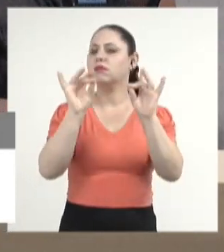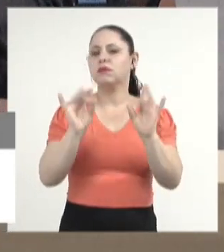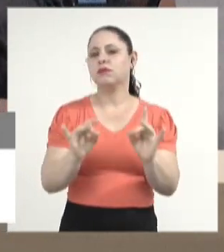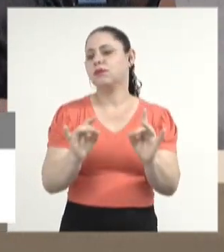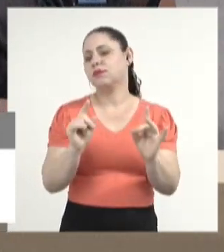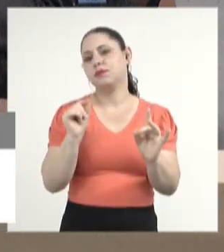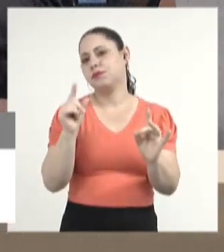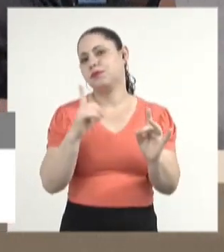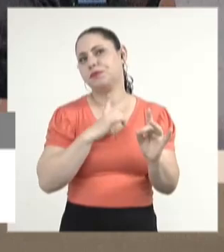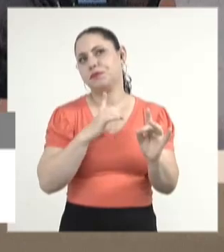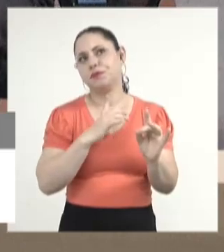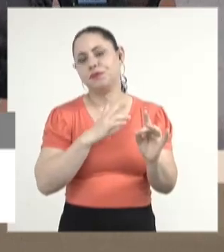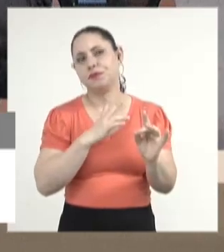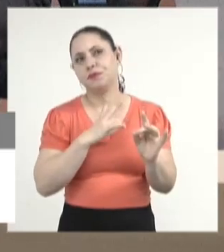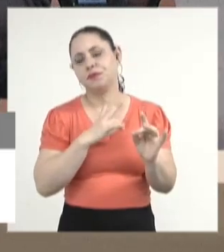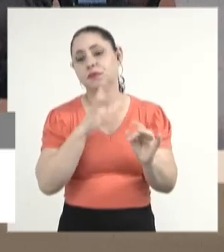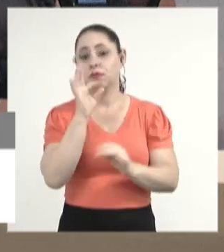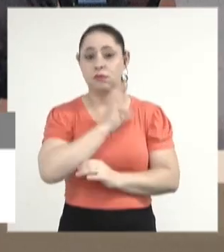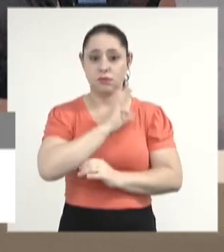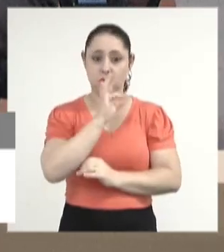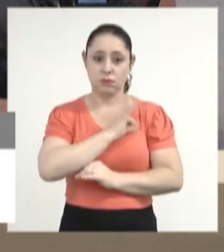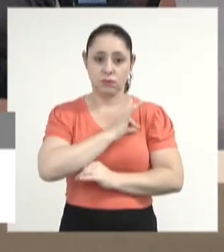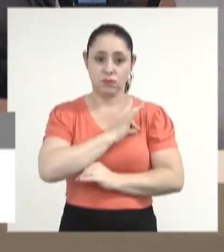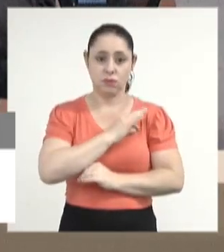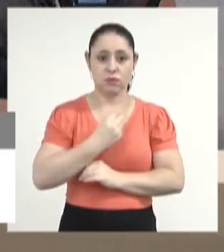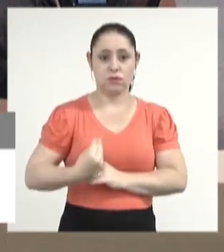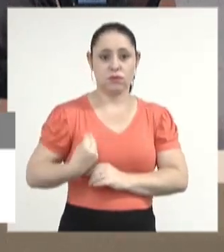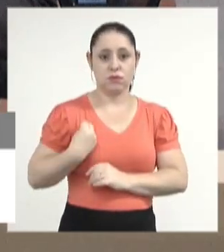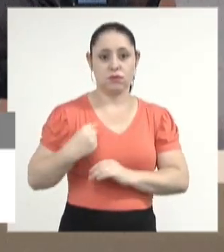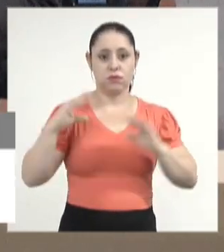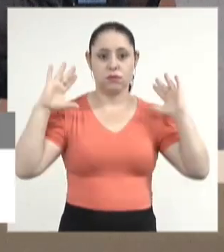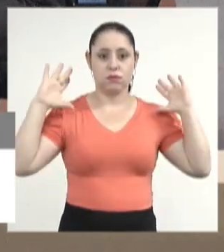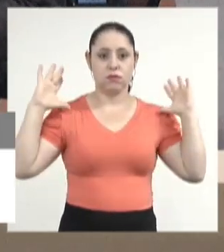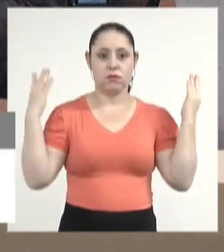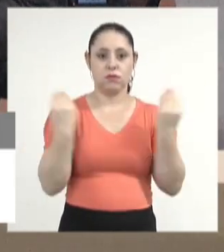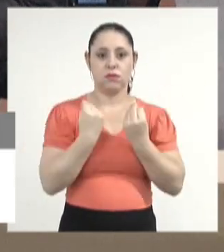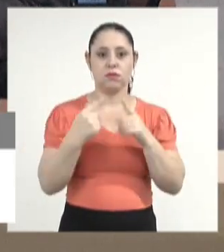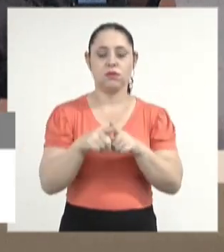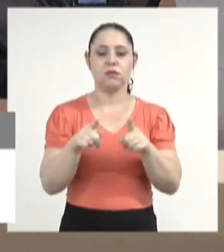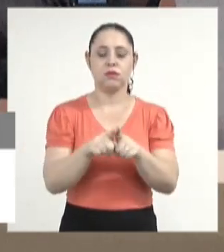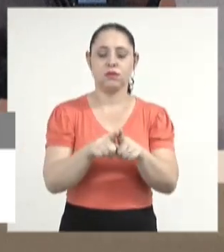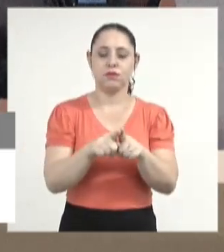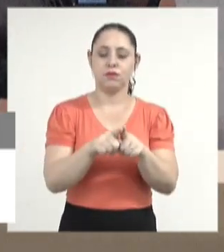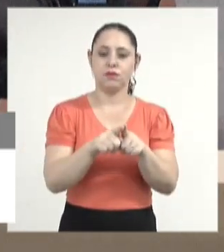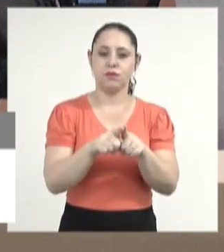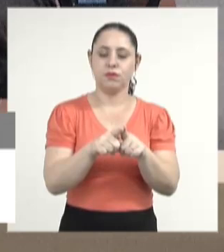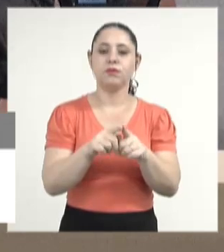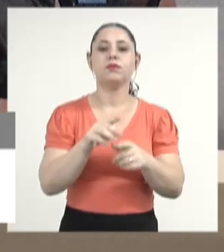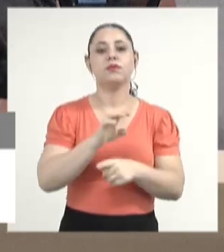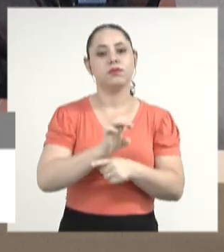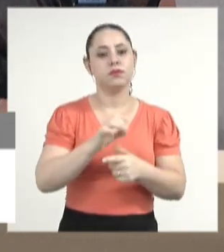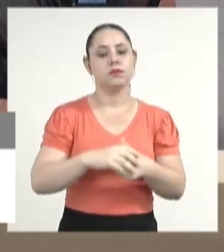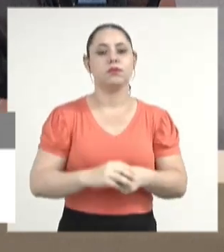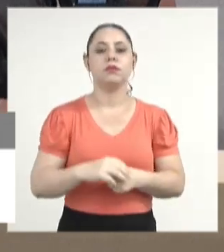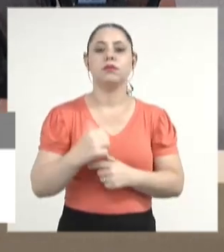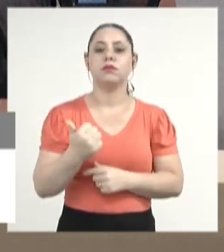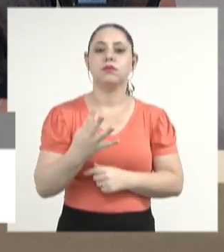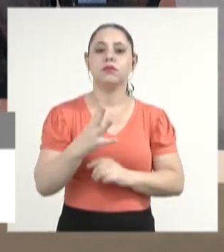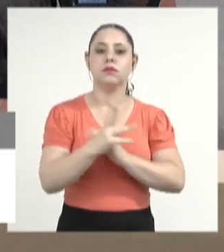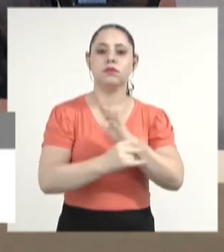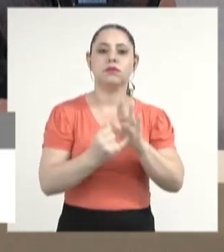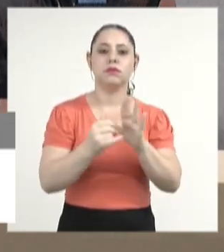sobre o subsídio dos membros da magistratura aqui de Mato Grosso do Sul. O 14º item é o projeto